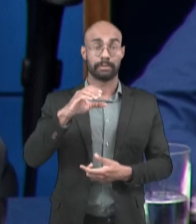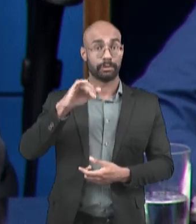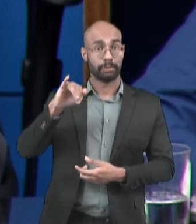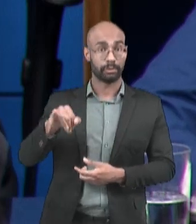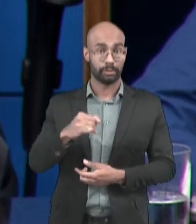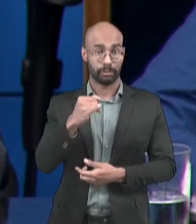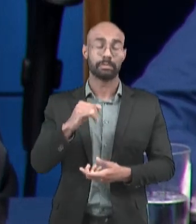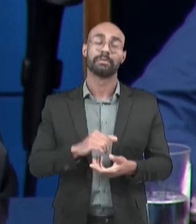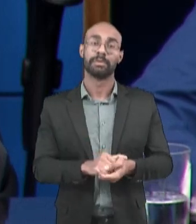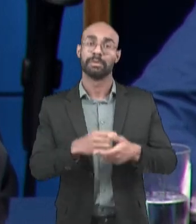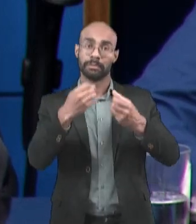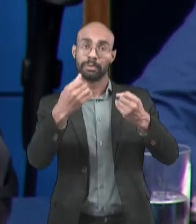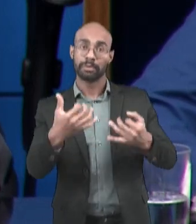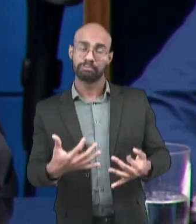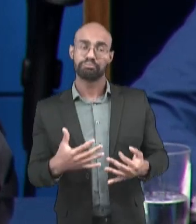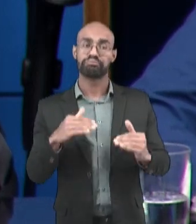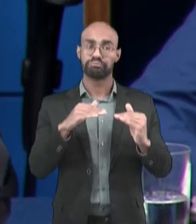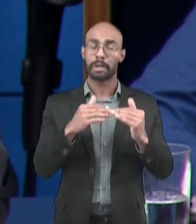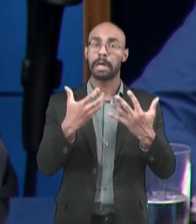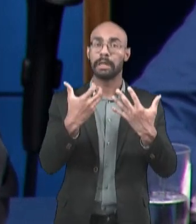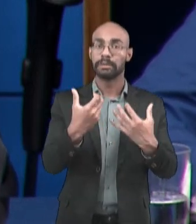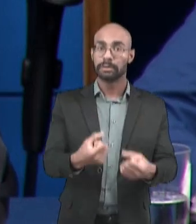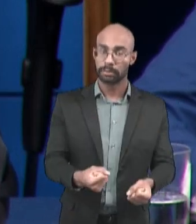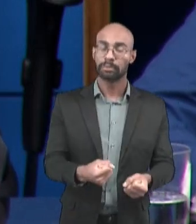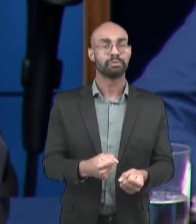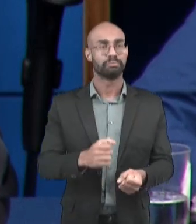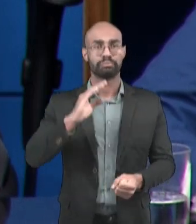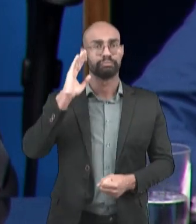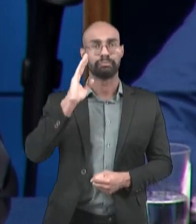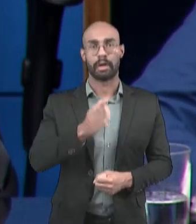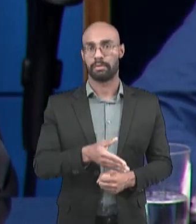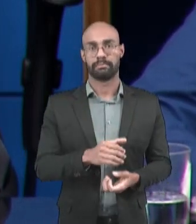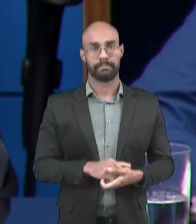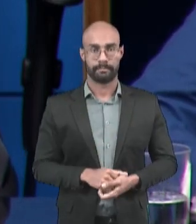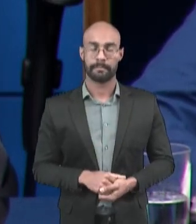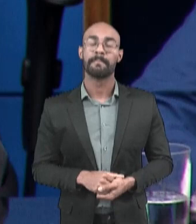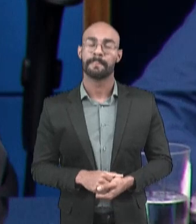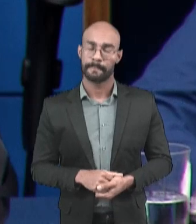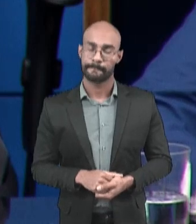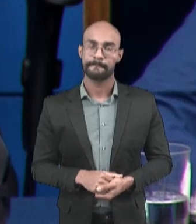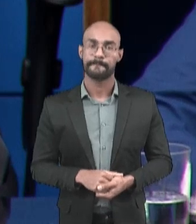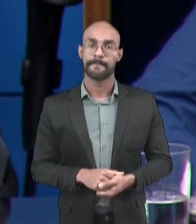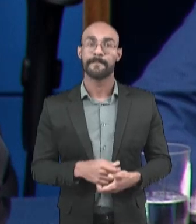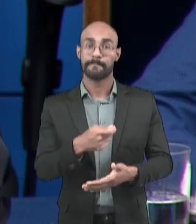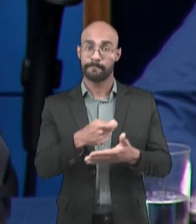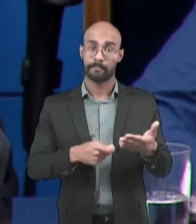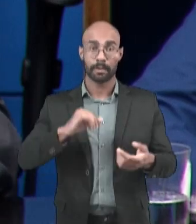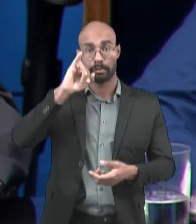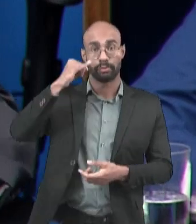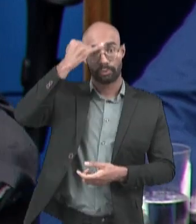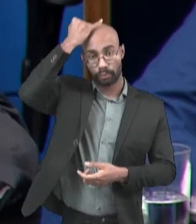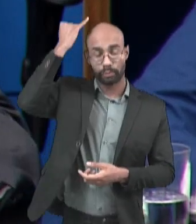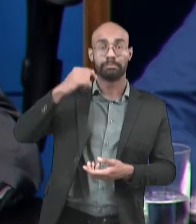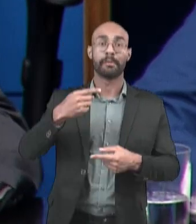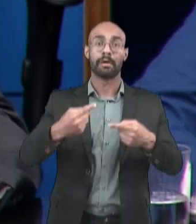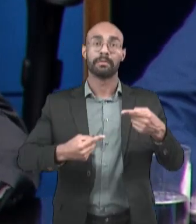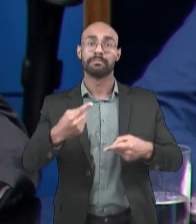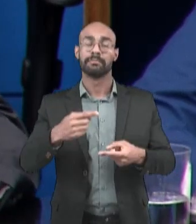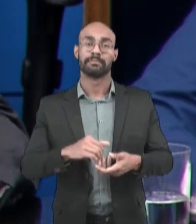CCJ foi favorável por unanimidade. Relator foi o deputado Júnior Mock. Em